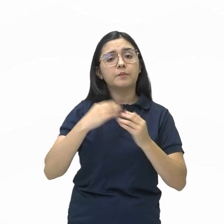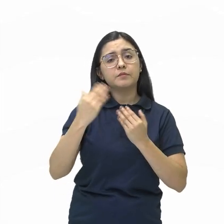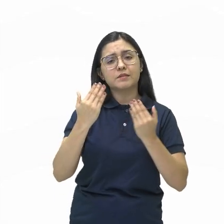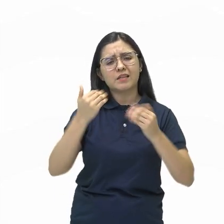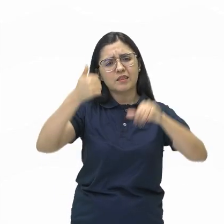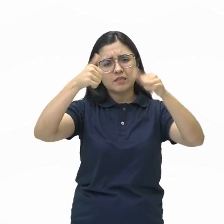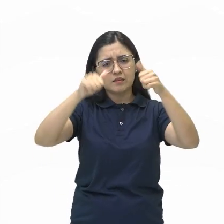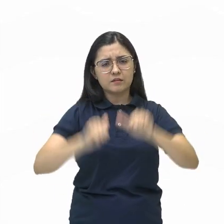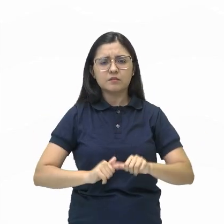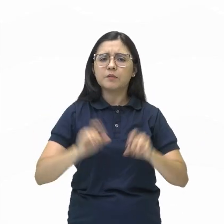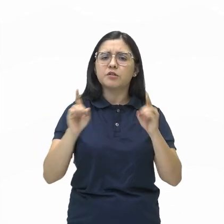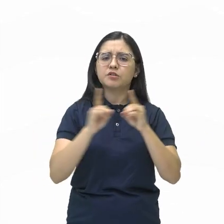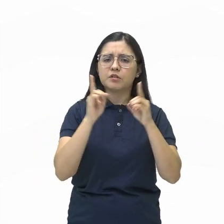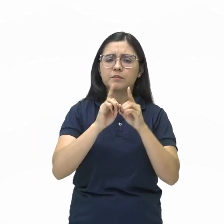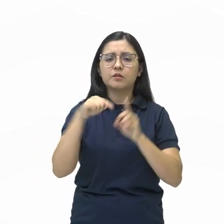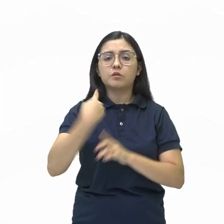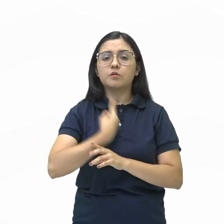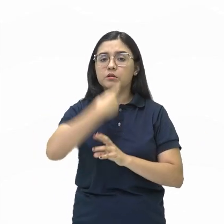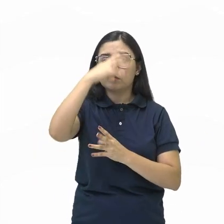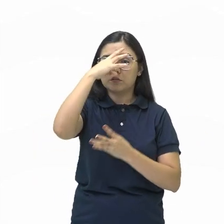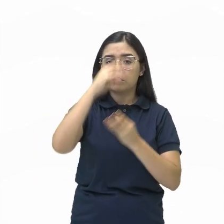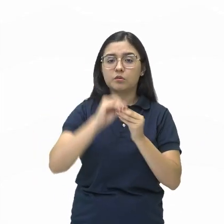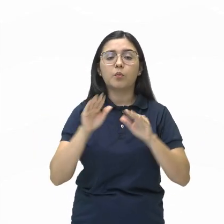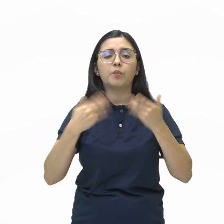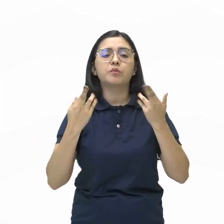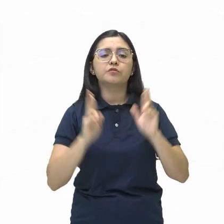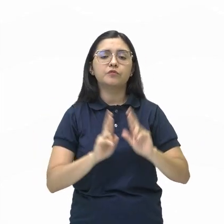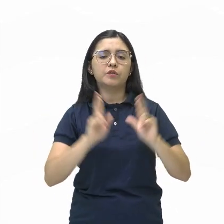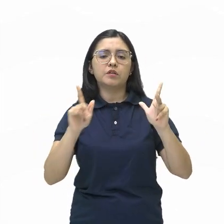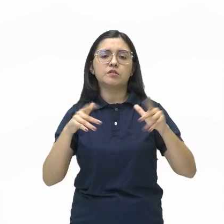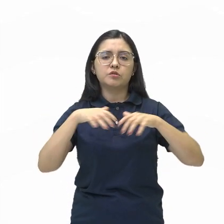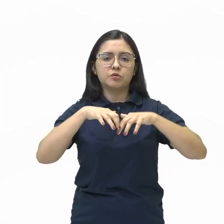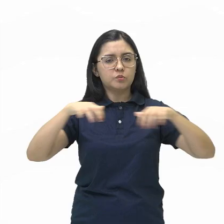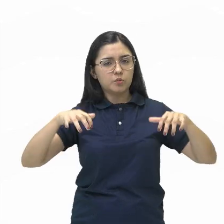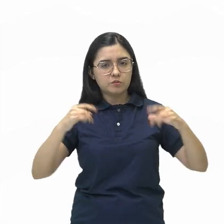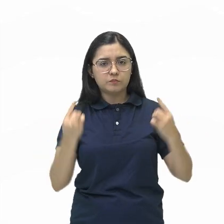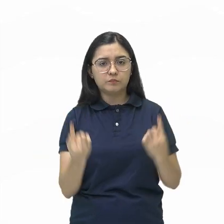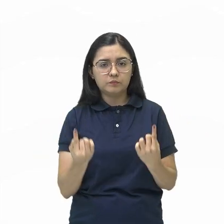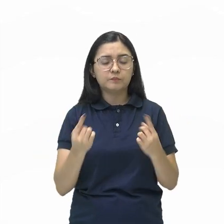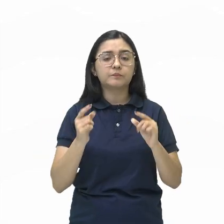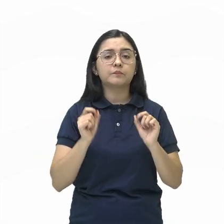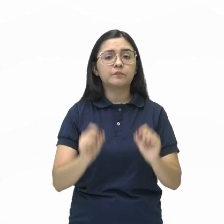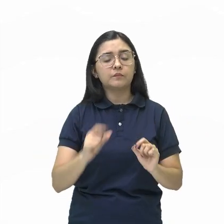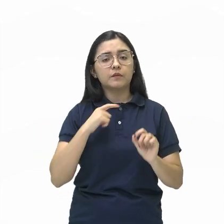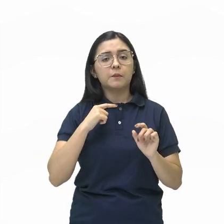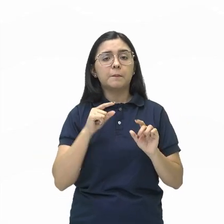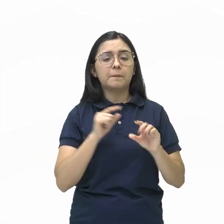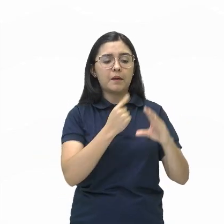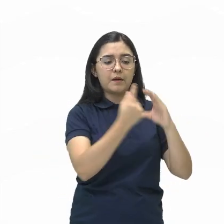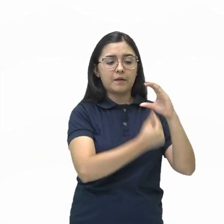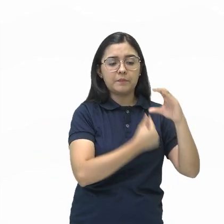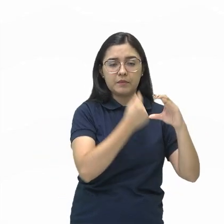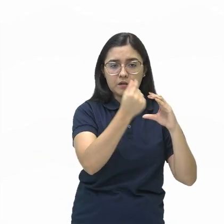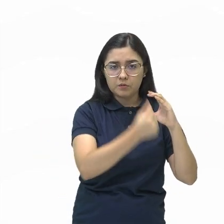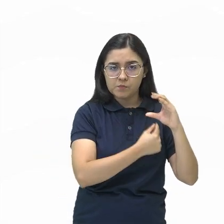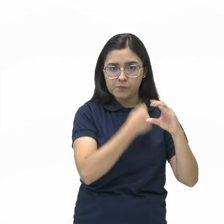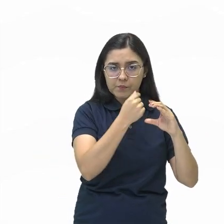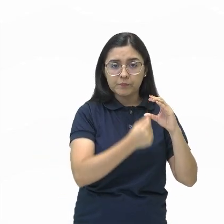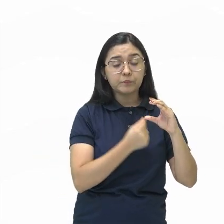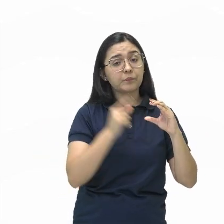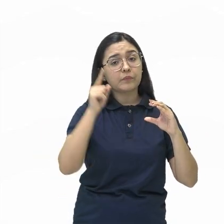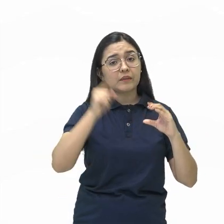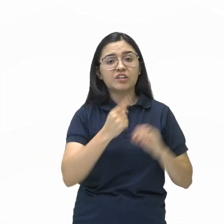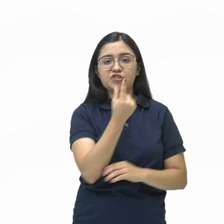para compreendermos, né, essas diferenças. Então, quando nós falamos de capitalismo, de capital, estamos falando